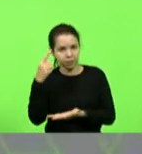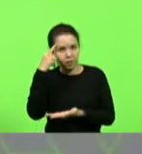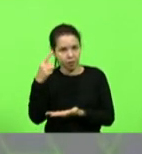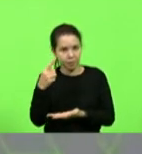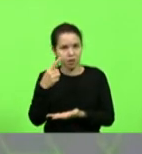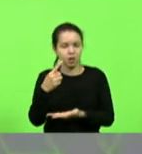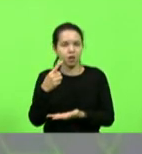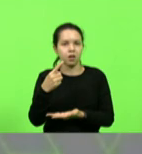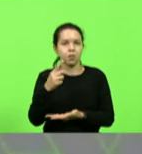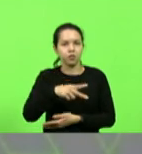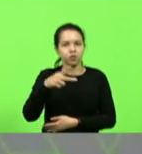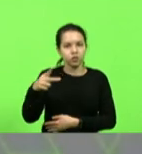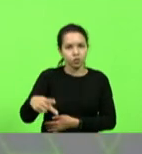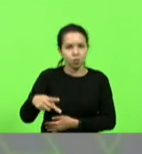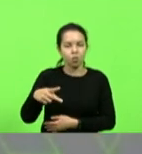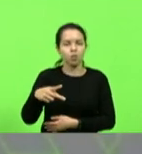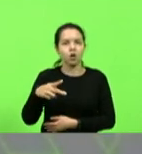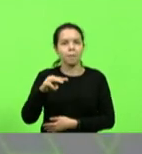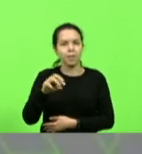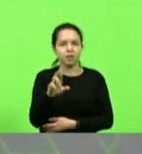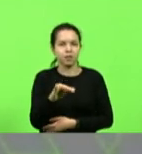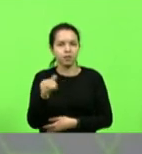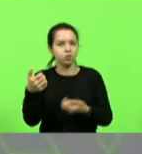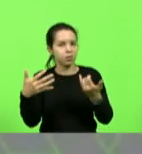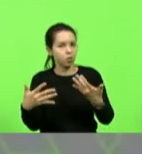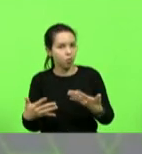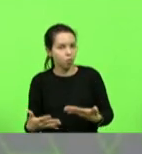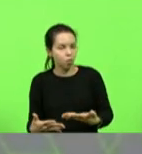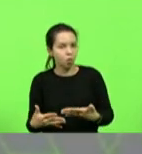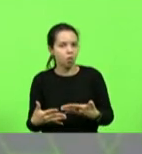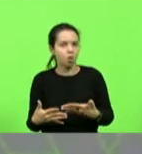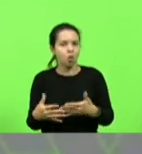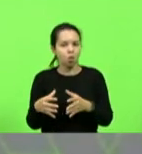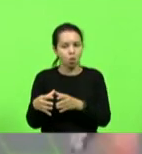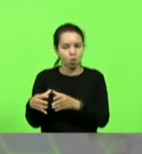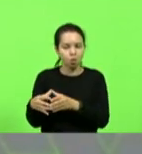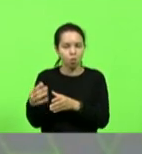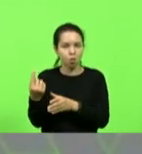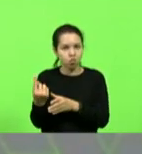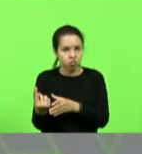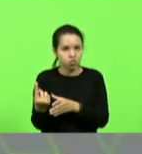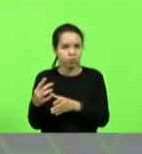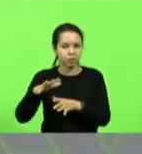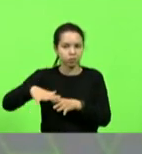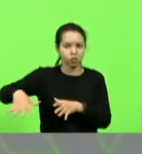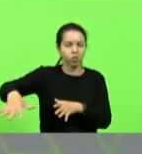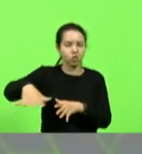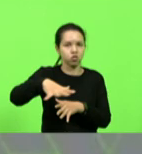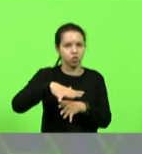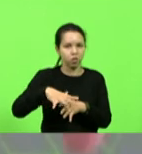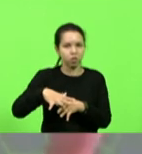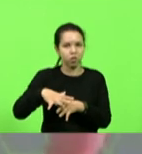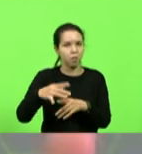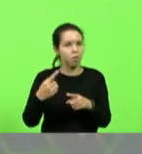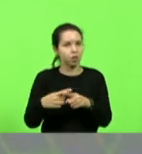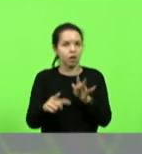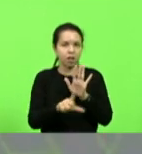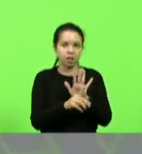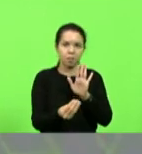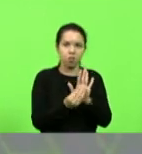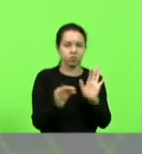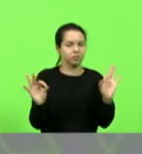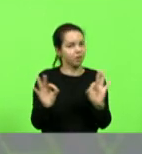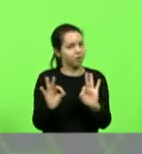Maria Tereza, nós vamos ter apenas uma equipe por coordenadoria regional, porque a lei 13.935 não estabelece esses critérios,